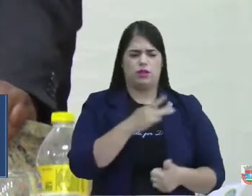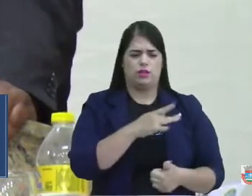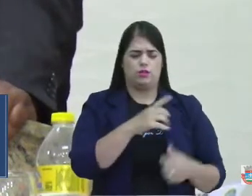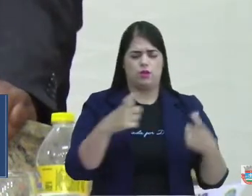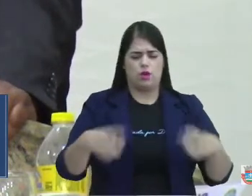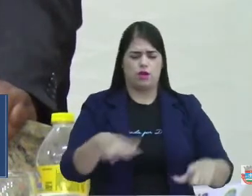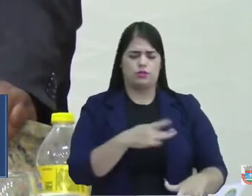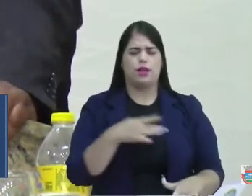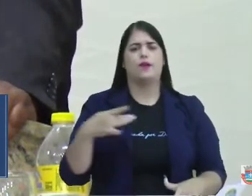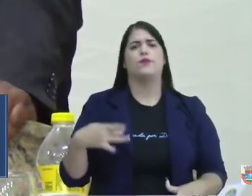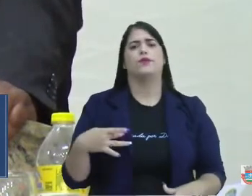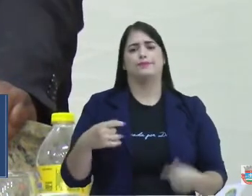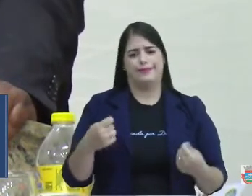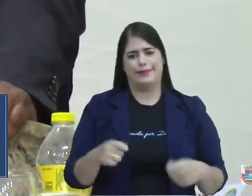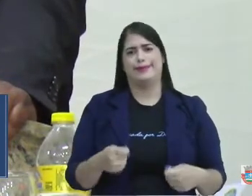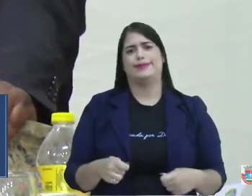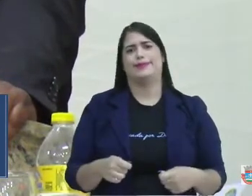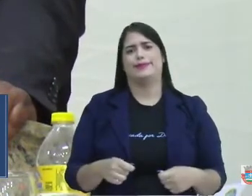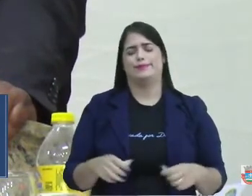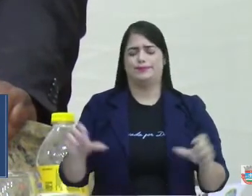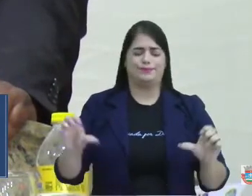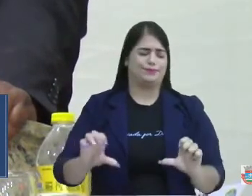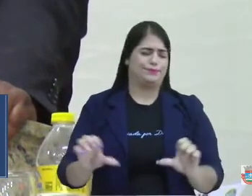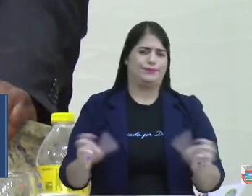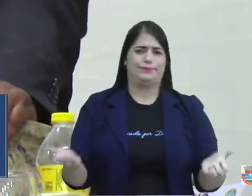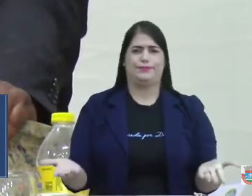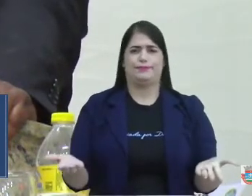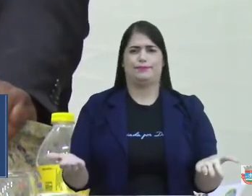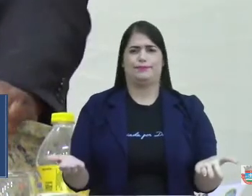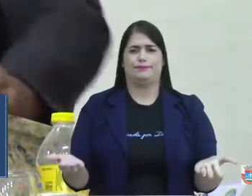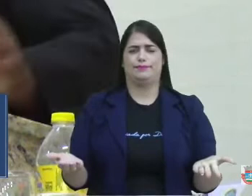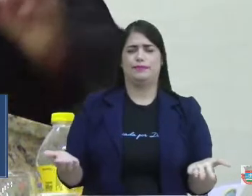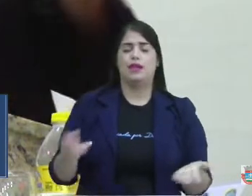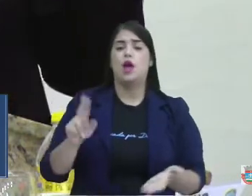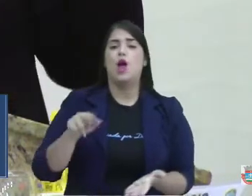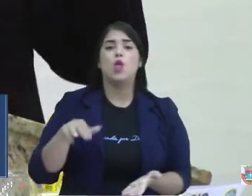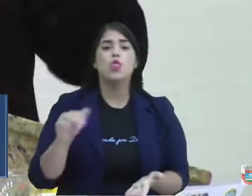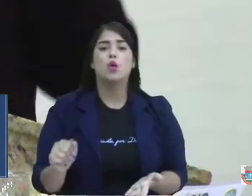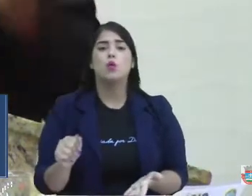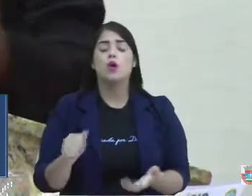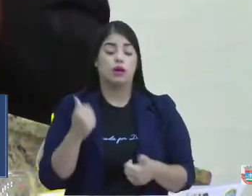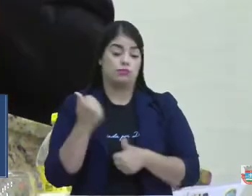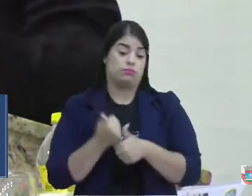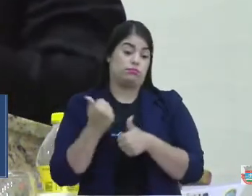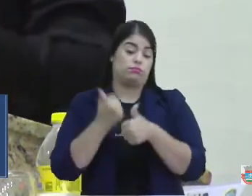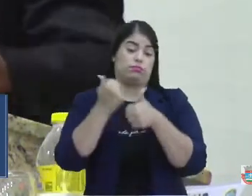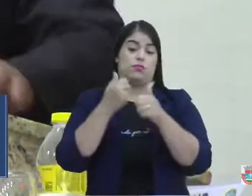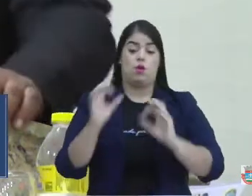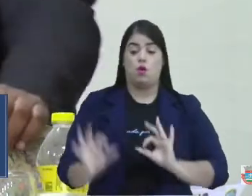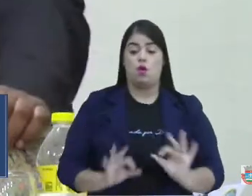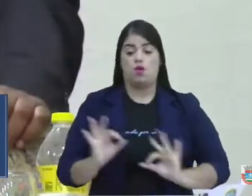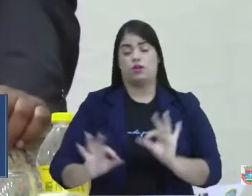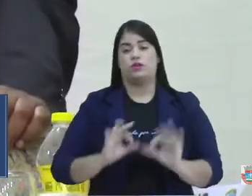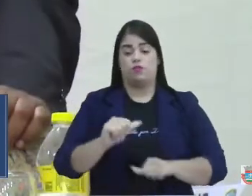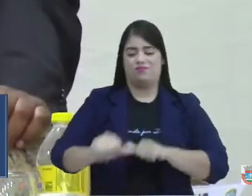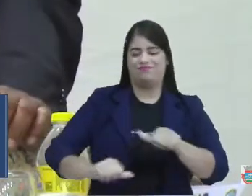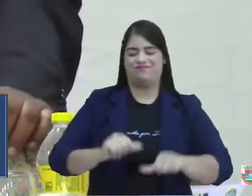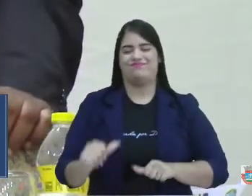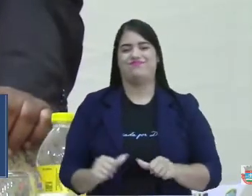viu? Desde que foi feito esse posto de saúde, nunca foi feito nenhum tipo de reforma.